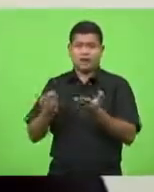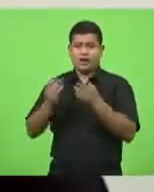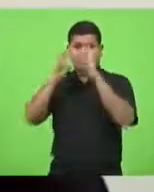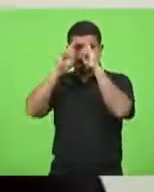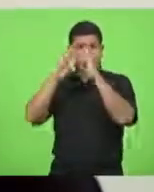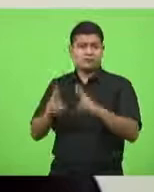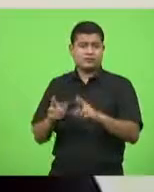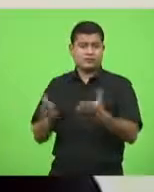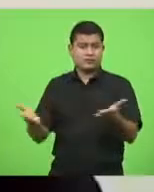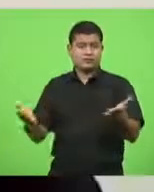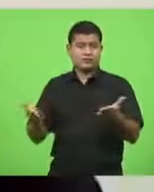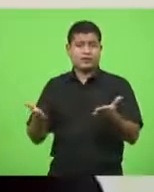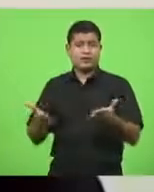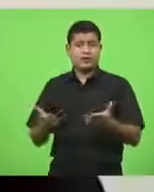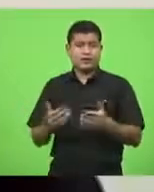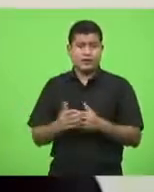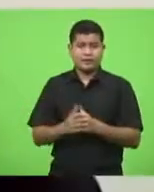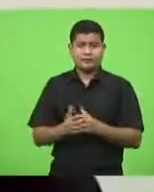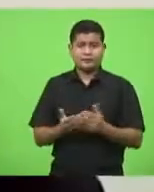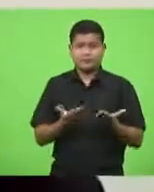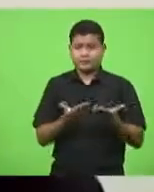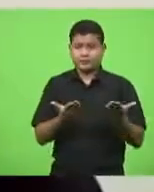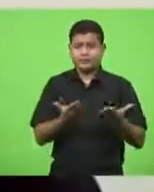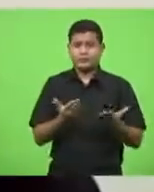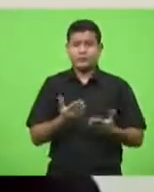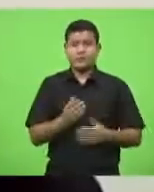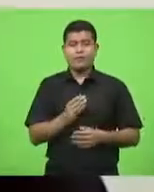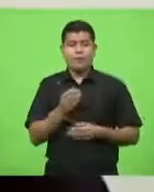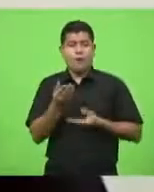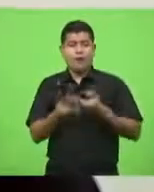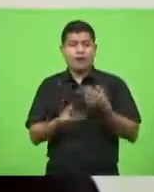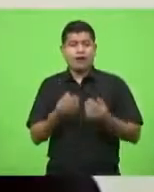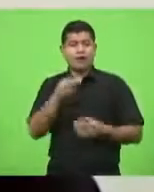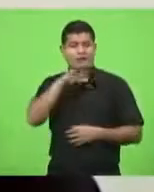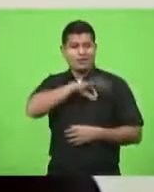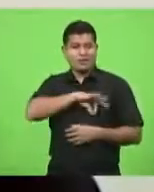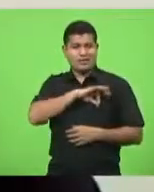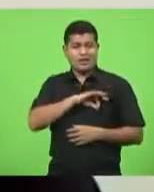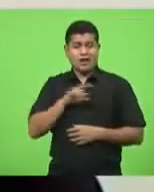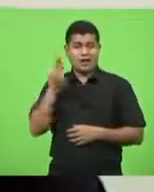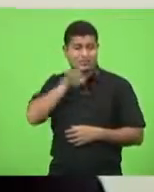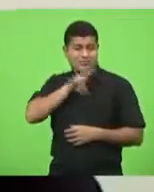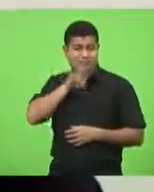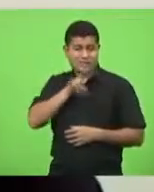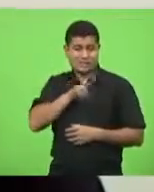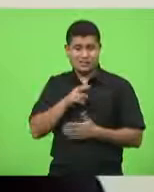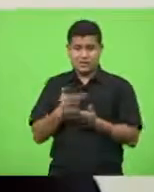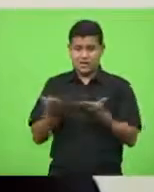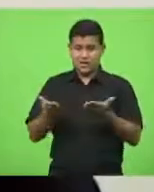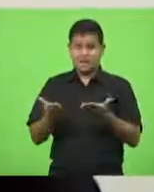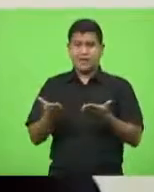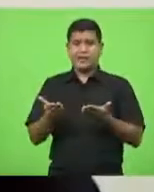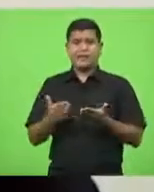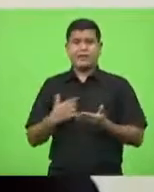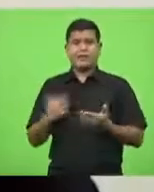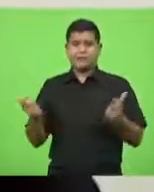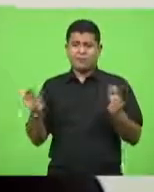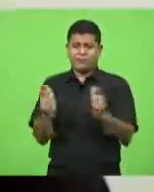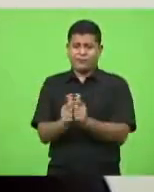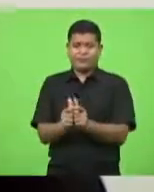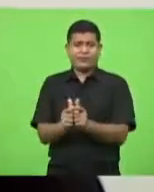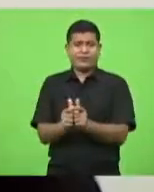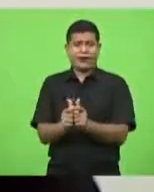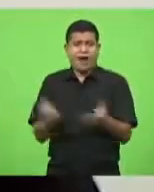com valor menor, por menos tempo, beneficiando menos gente. Na hora em que aumenta a